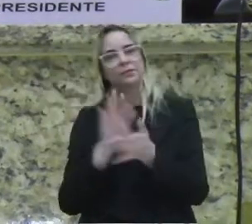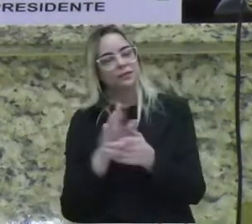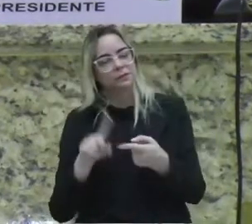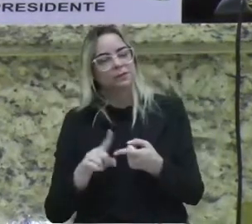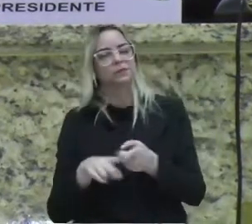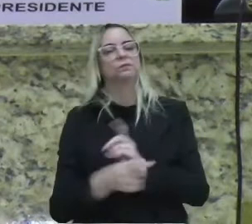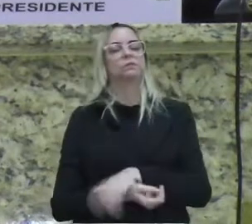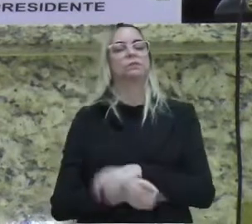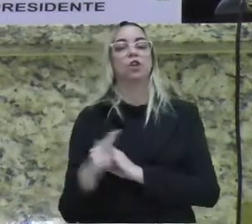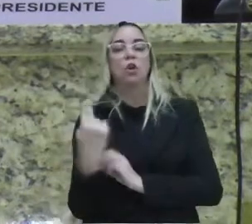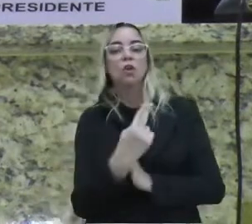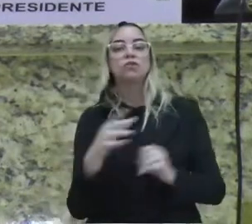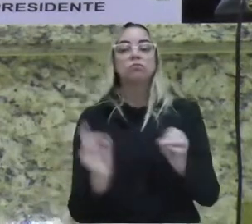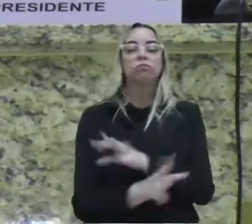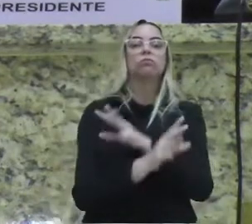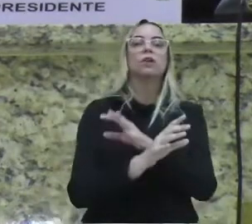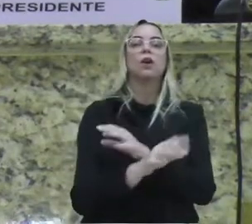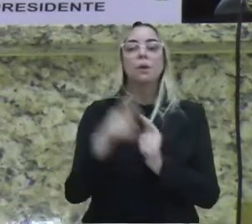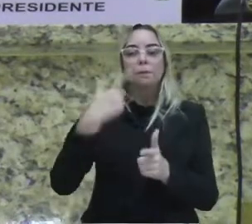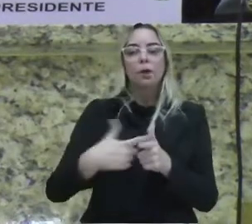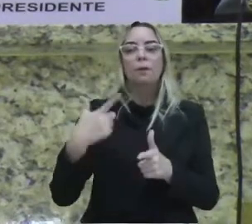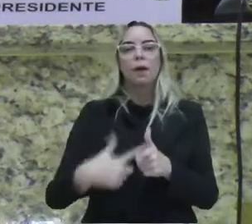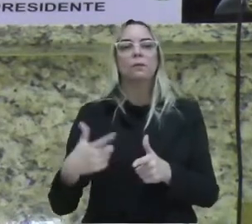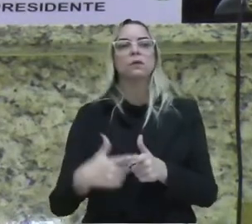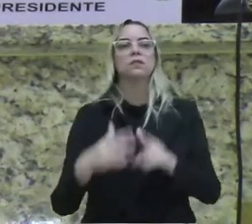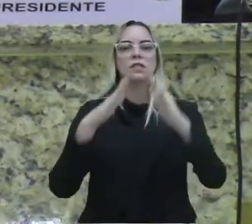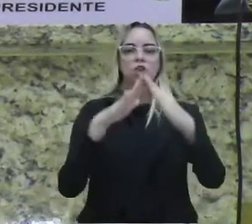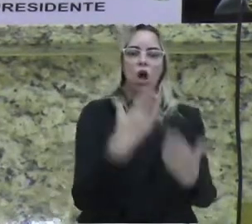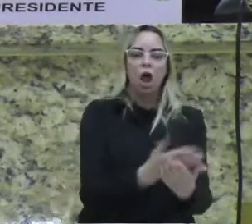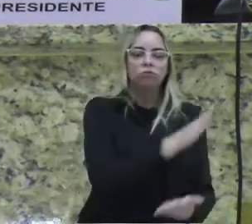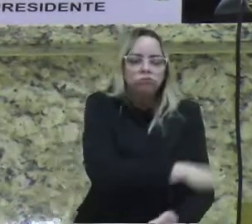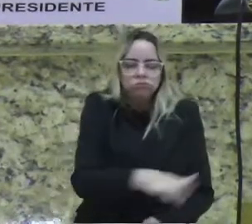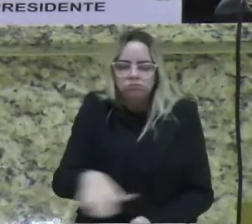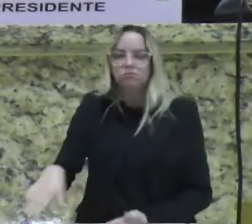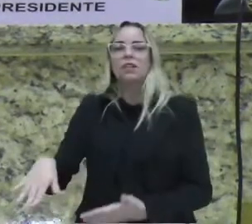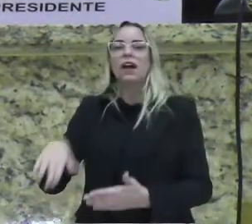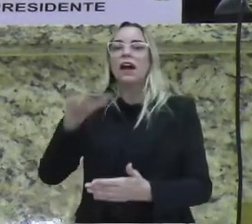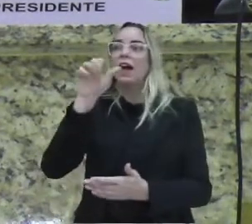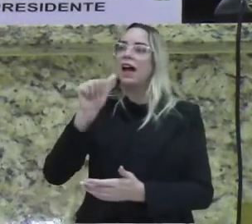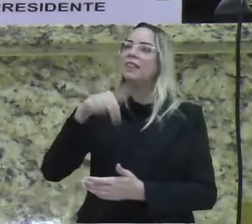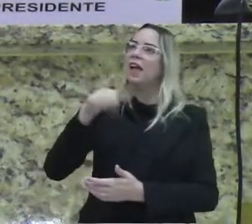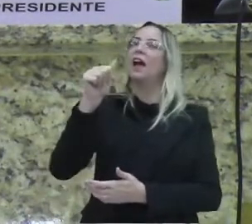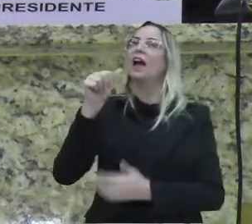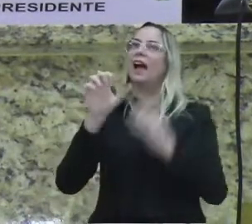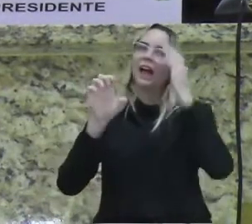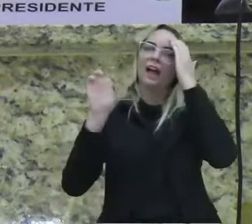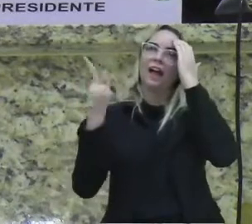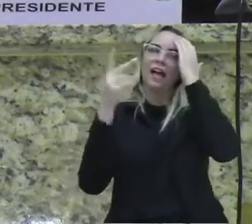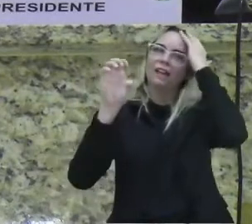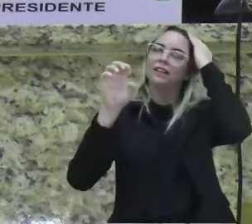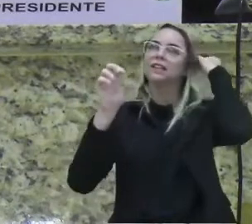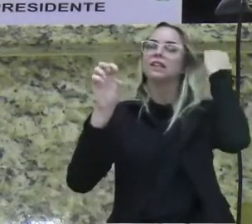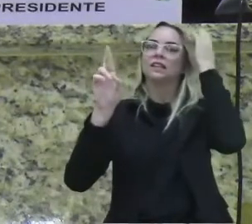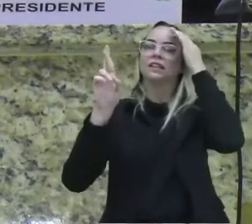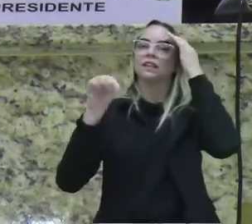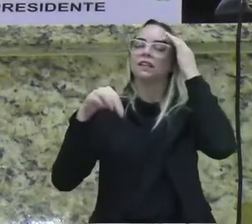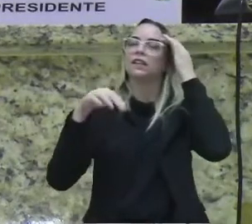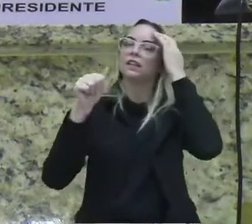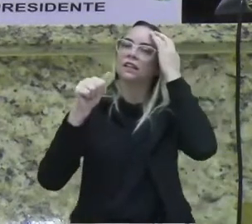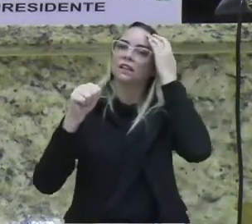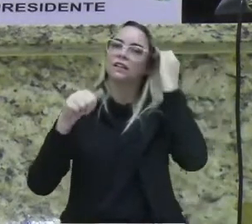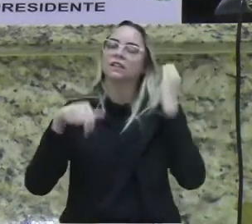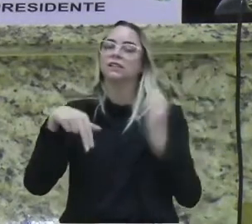conseguimos resolver o problema das creches, da creche Antônio Hernandes, na Rua Nova, e da creche